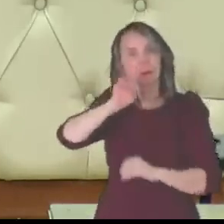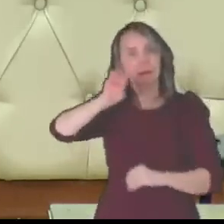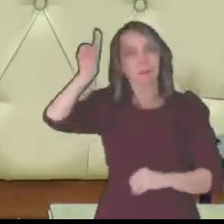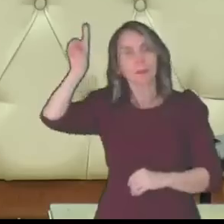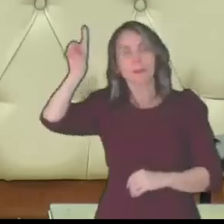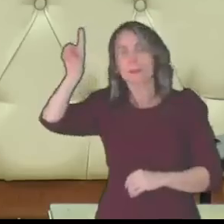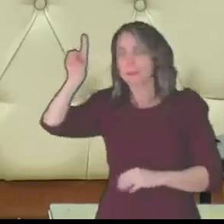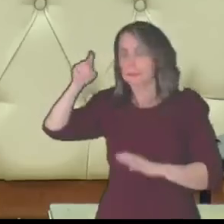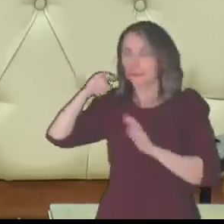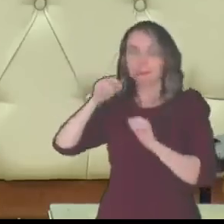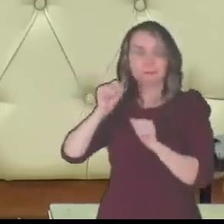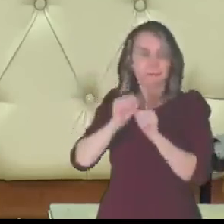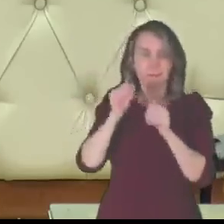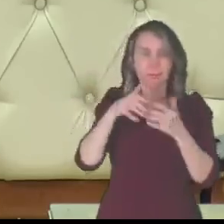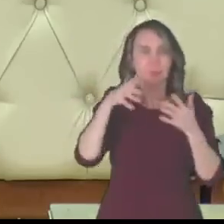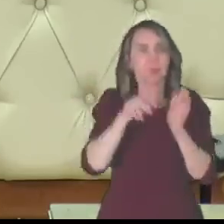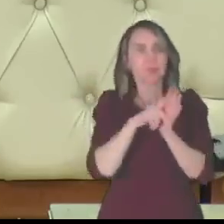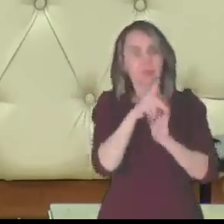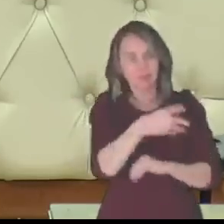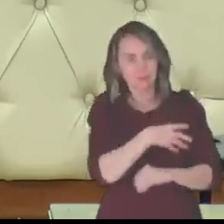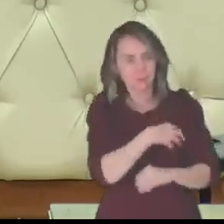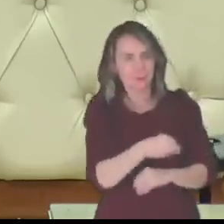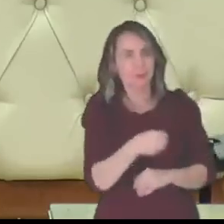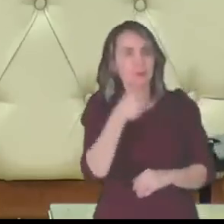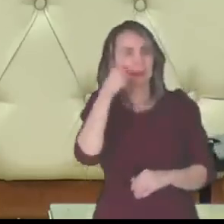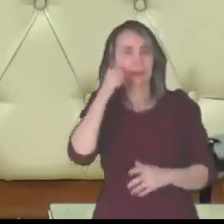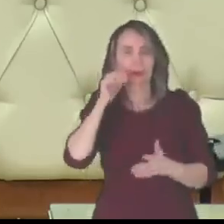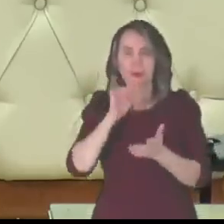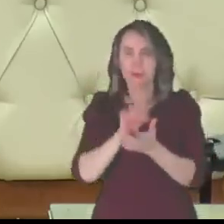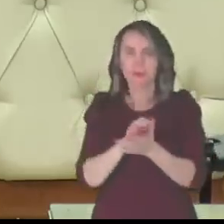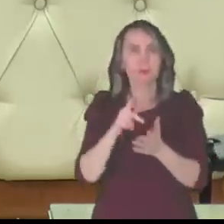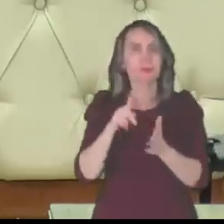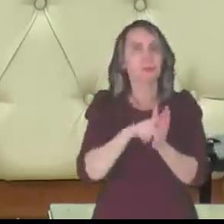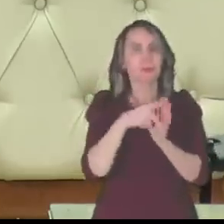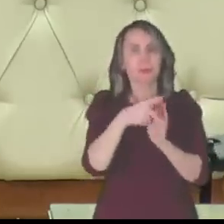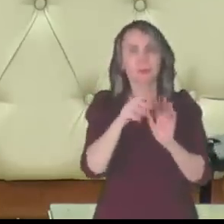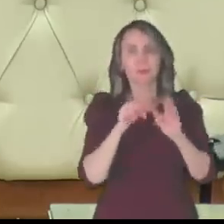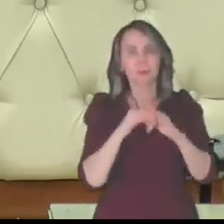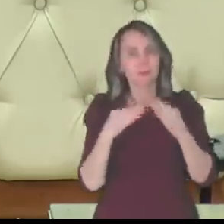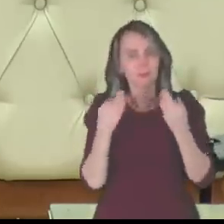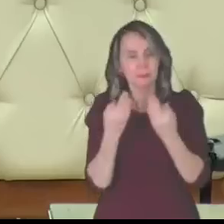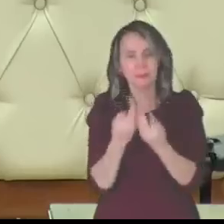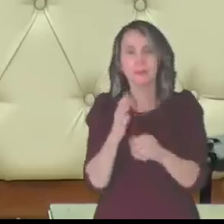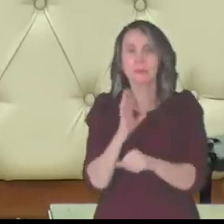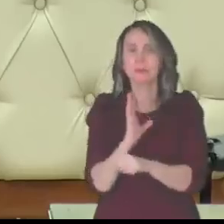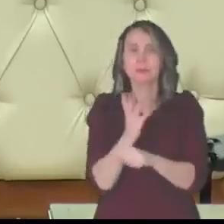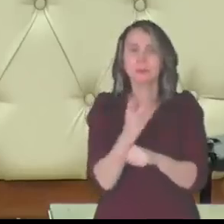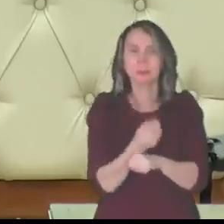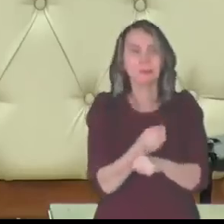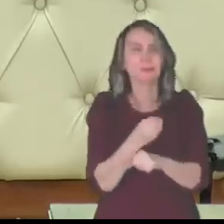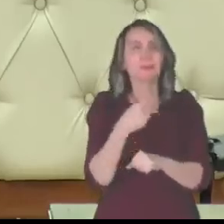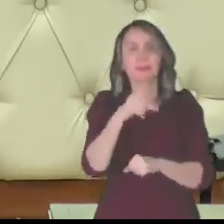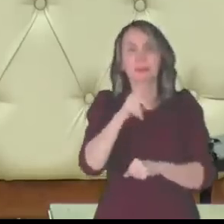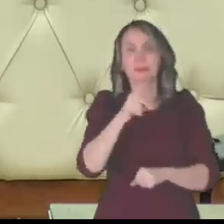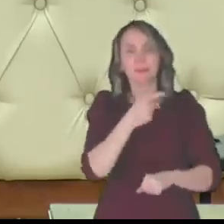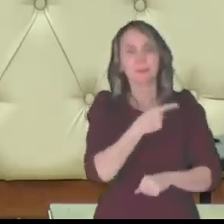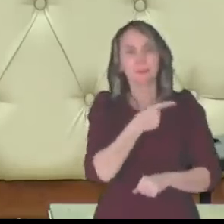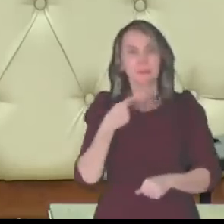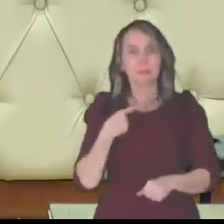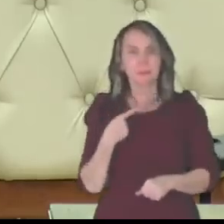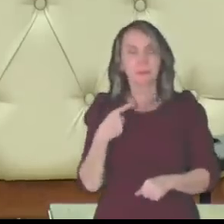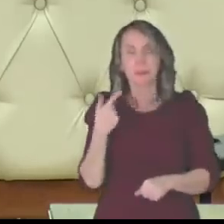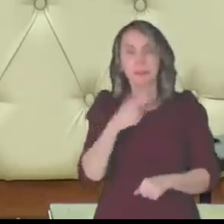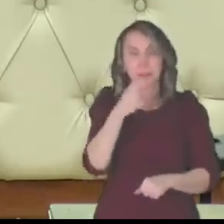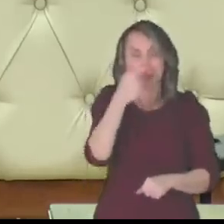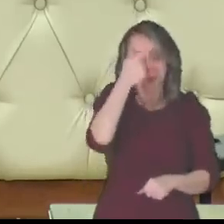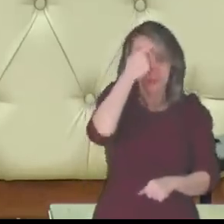manifeste dos seus filhos se manifeste na sua esposa se manifesta na sua casa se manifesta na Igreja se manifesta no seu pastor se o seu pastor não